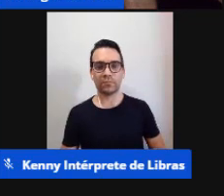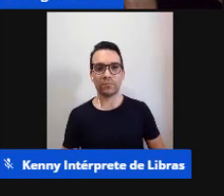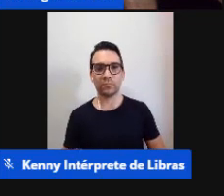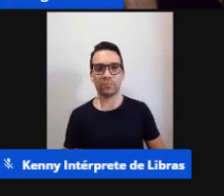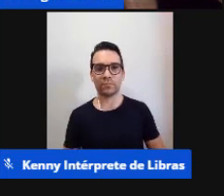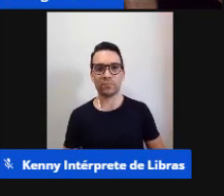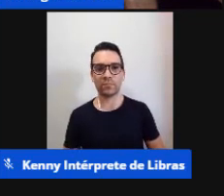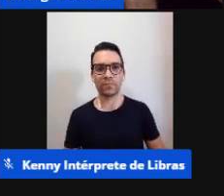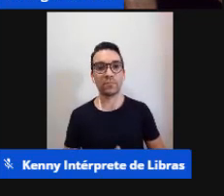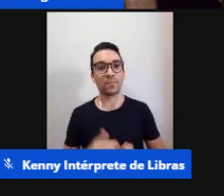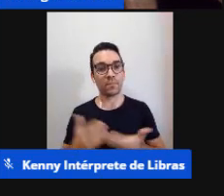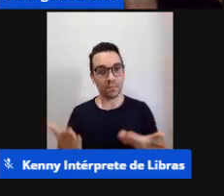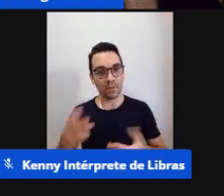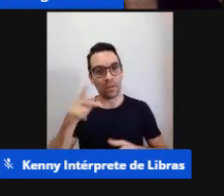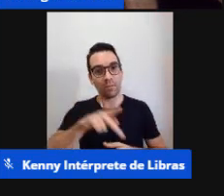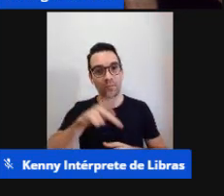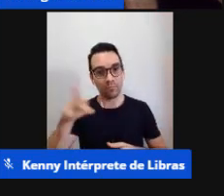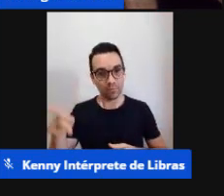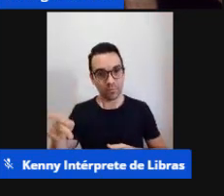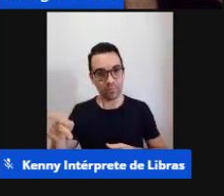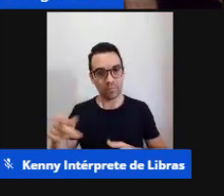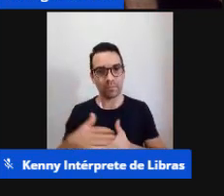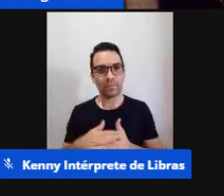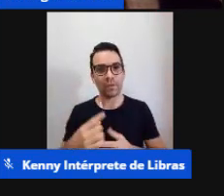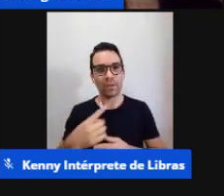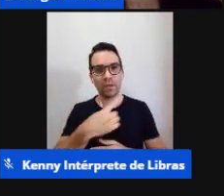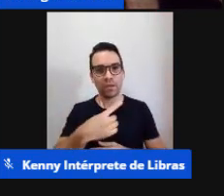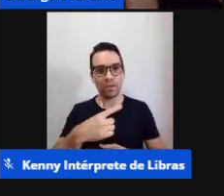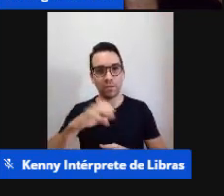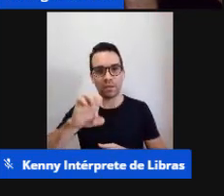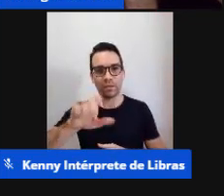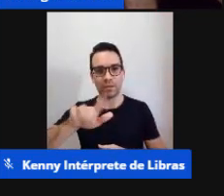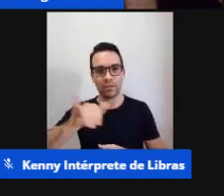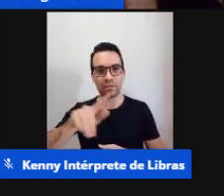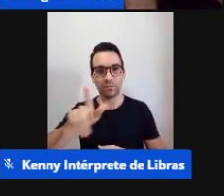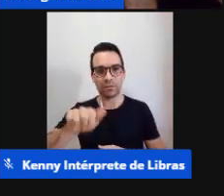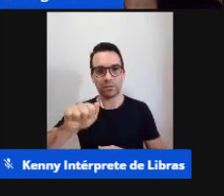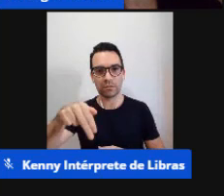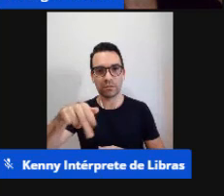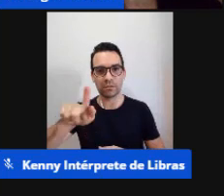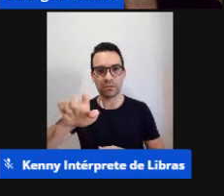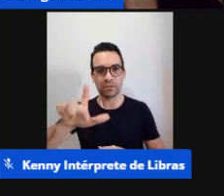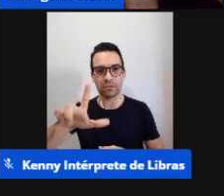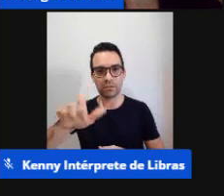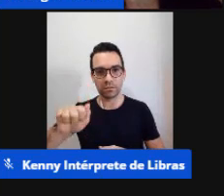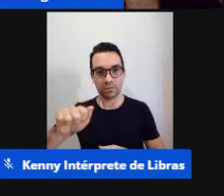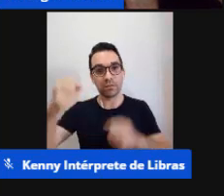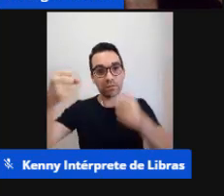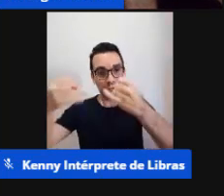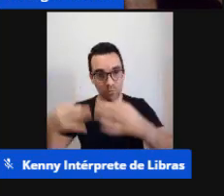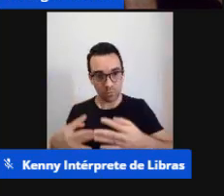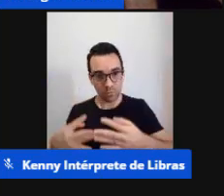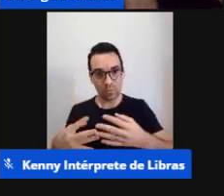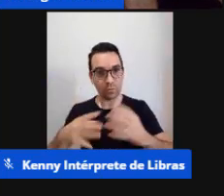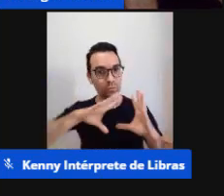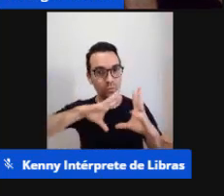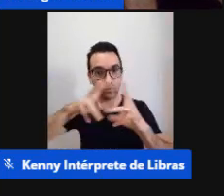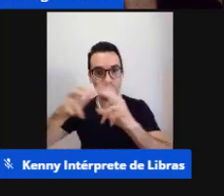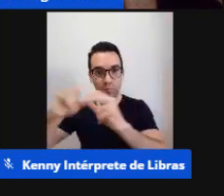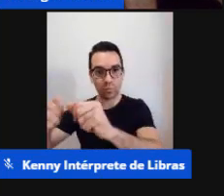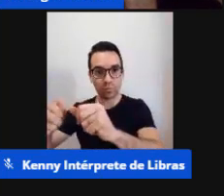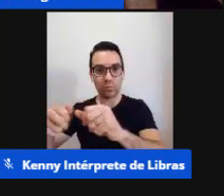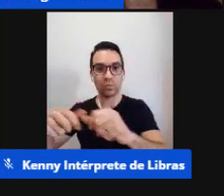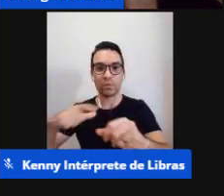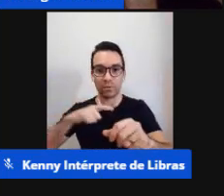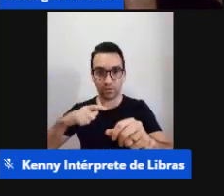Professores, como a Elisângela acabou de falar, o que é importante lembrar? Todos os campos de experiências, eles estão interligados. Então, o profissional de educação